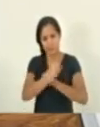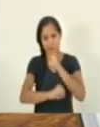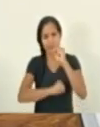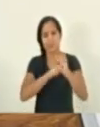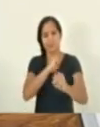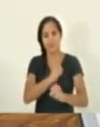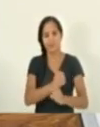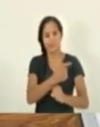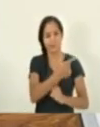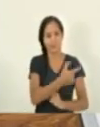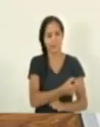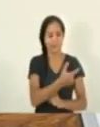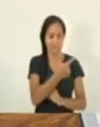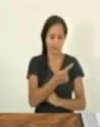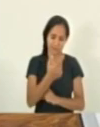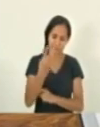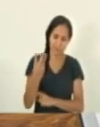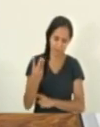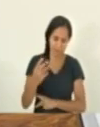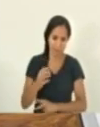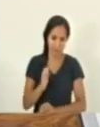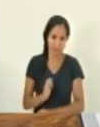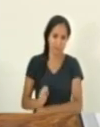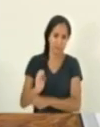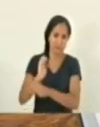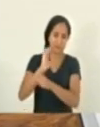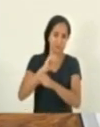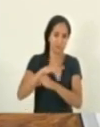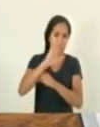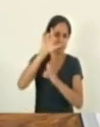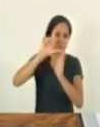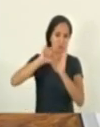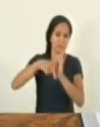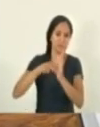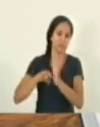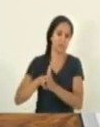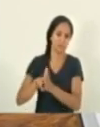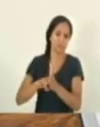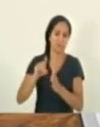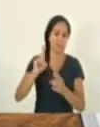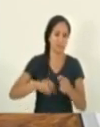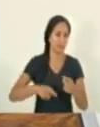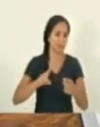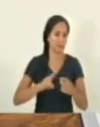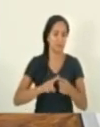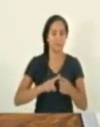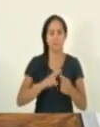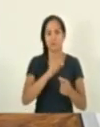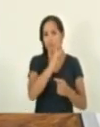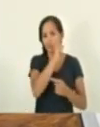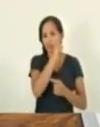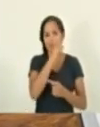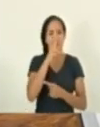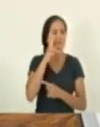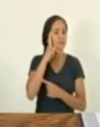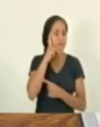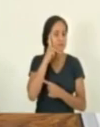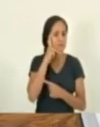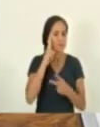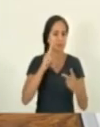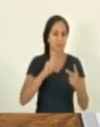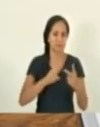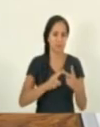2023. E os 3 estados mais atrasados na pesquisa são Amapá, Mato Grosso e Espírito